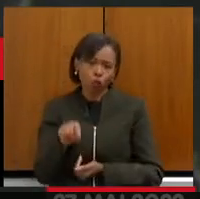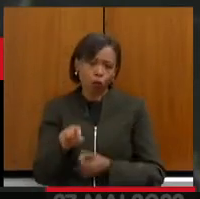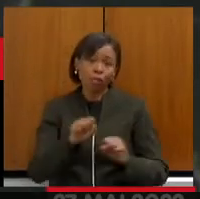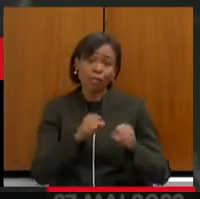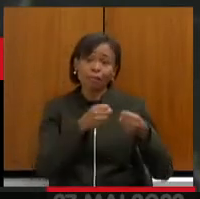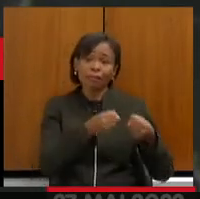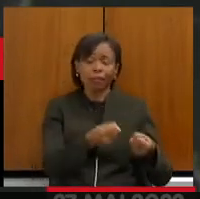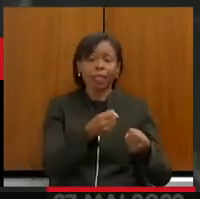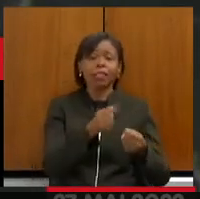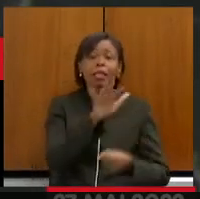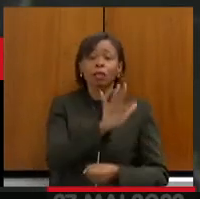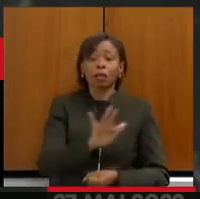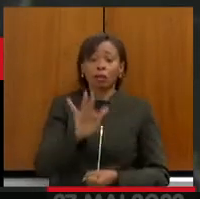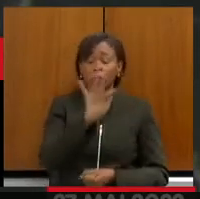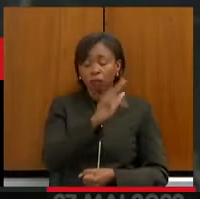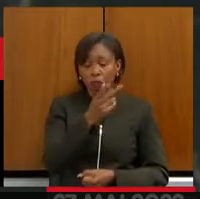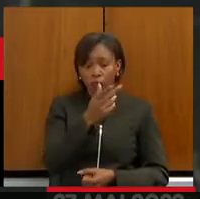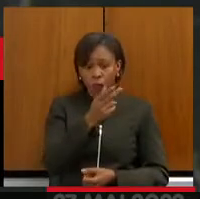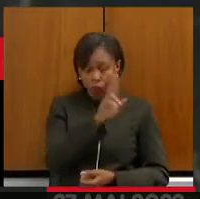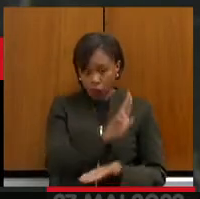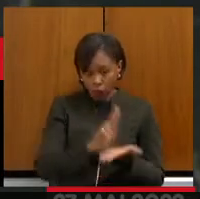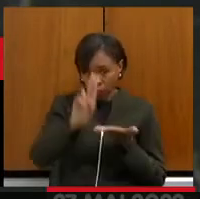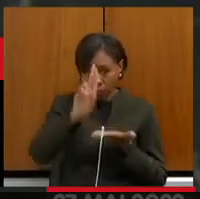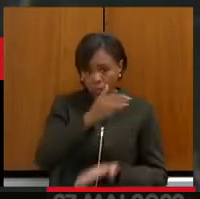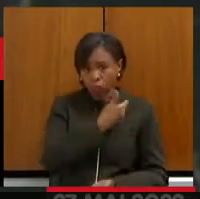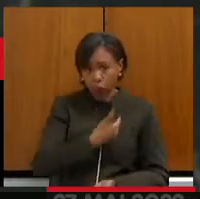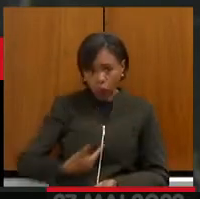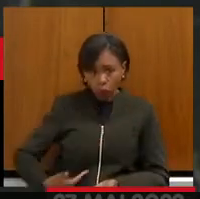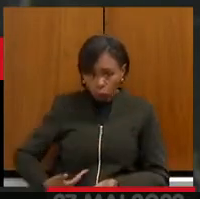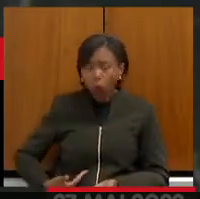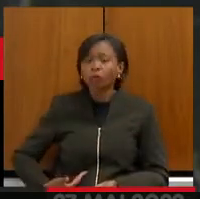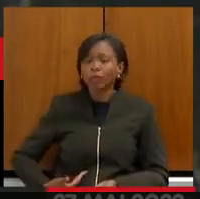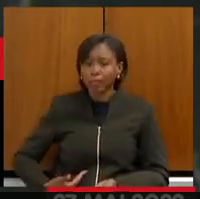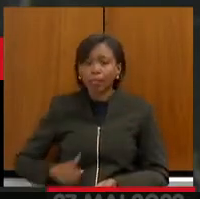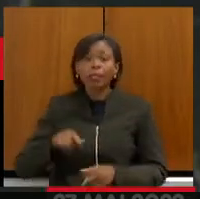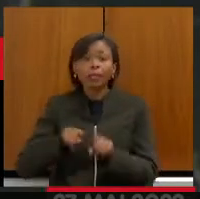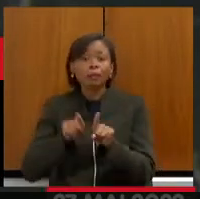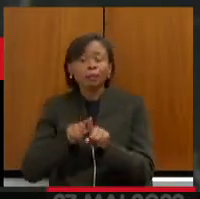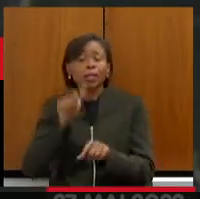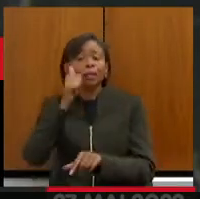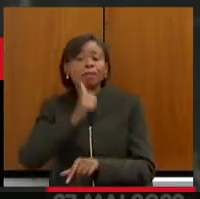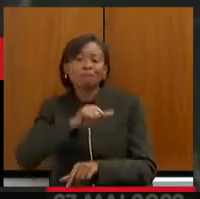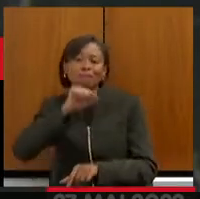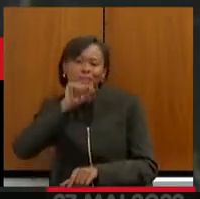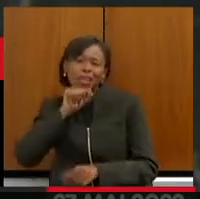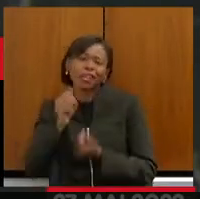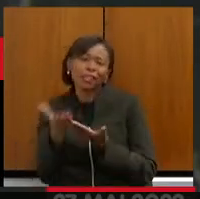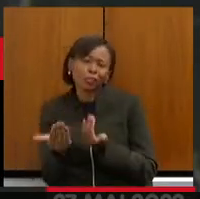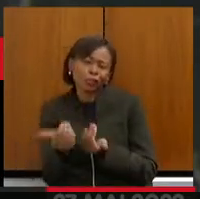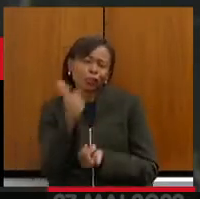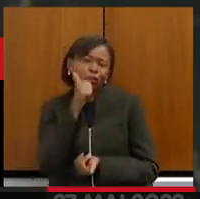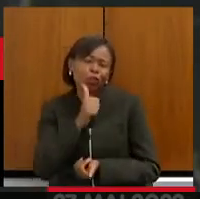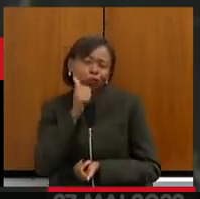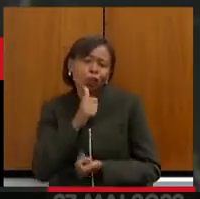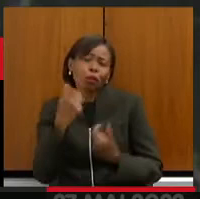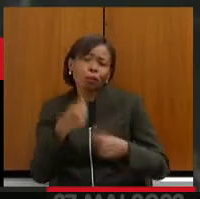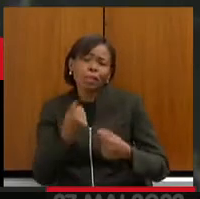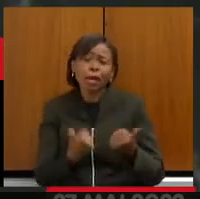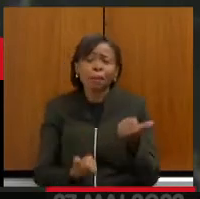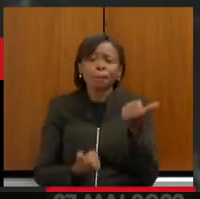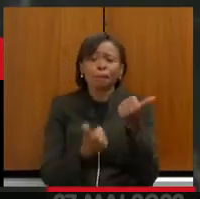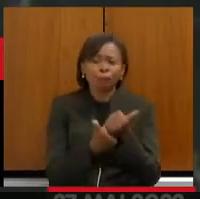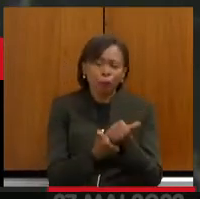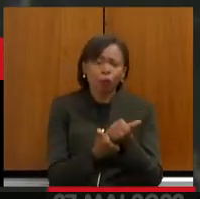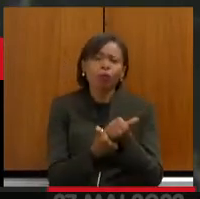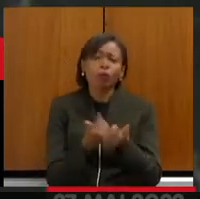universidade pública gratuita de qualidade das estudantes que são mães que precisam de apoio na universidade para poder um auxílio creche de